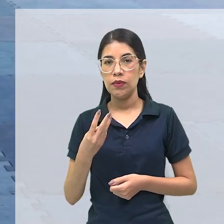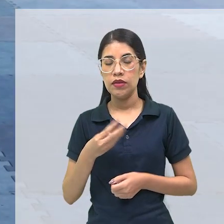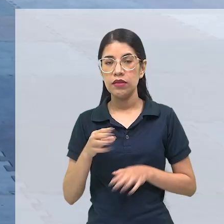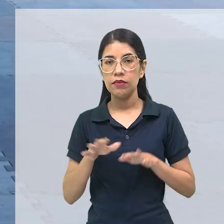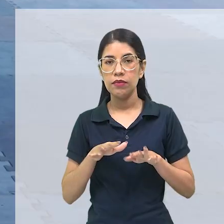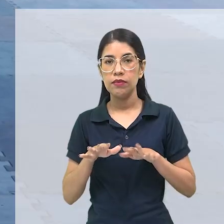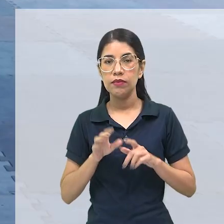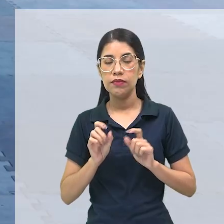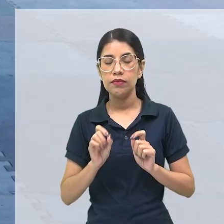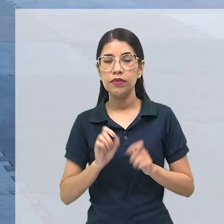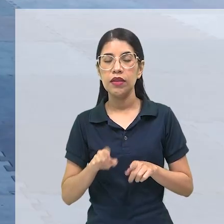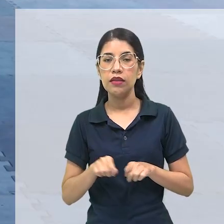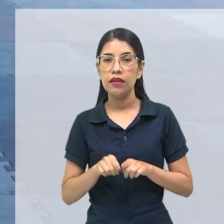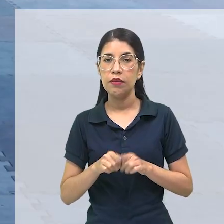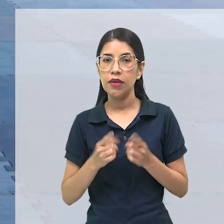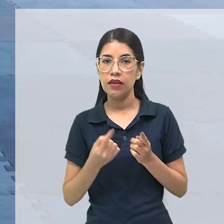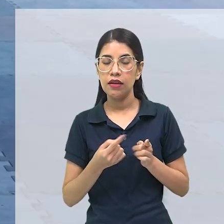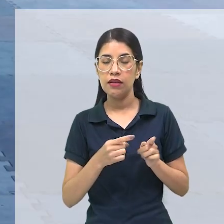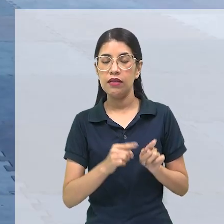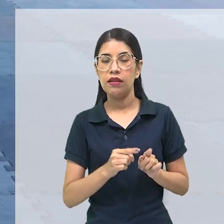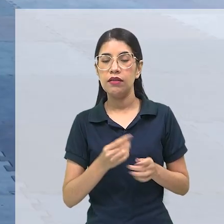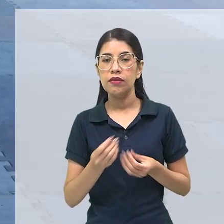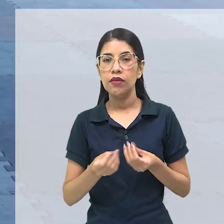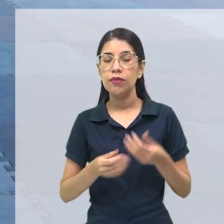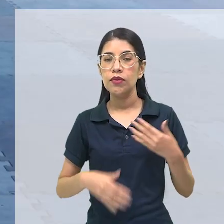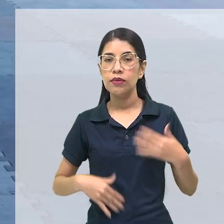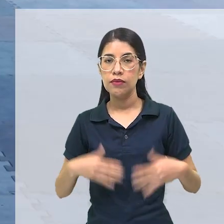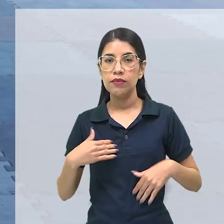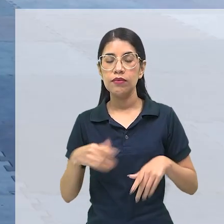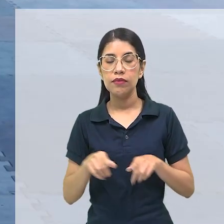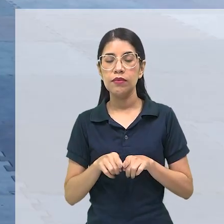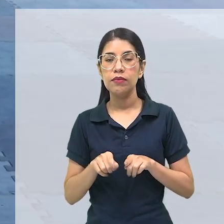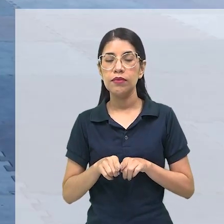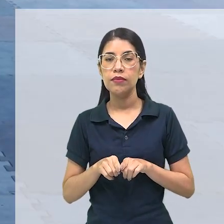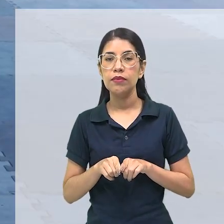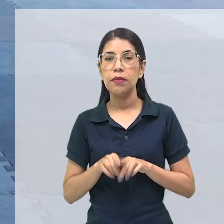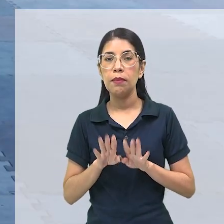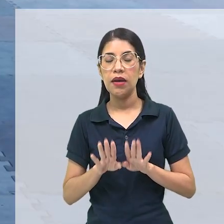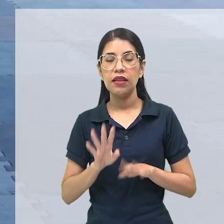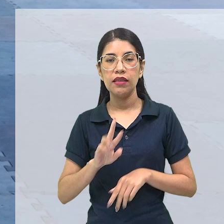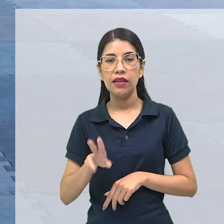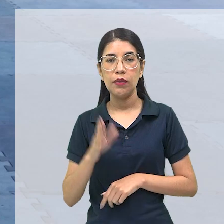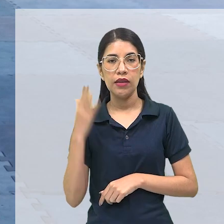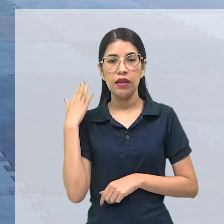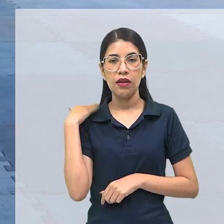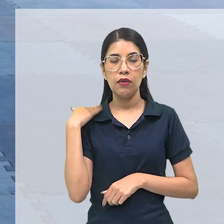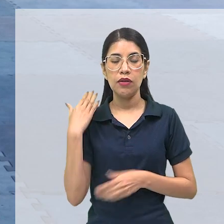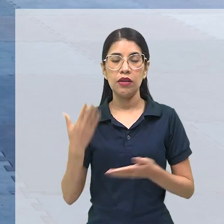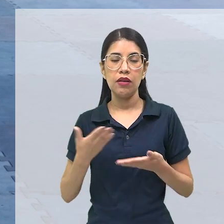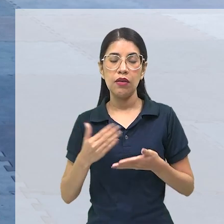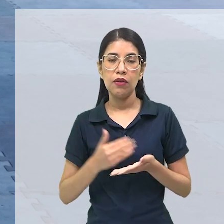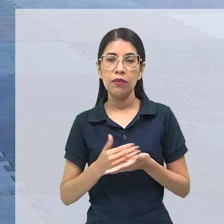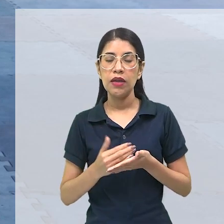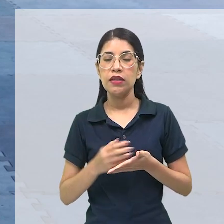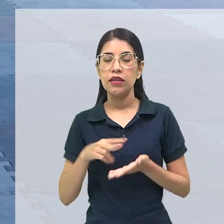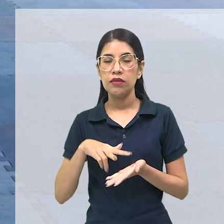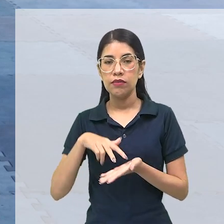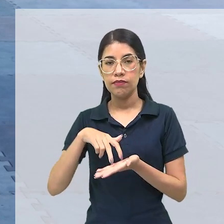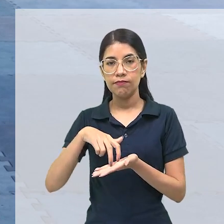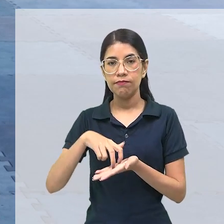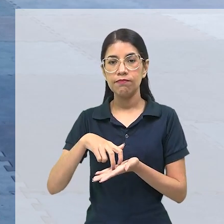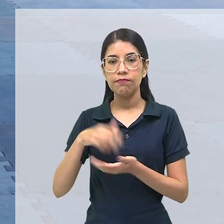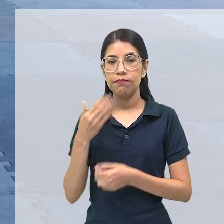exercício também vai ser atacando ele pela parte superior, só que eu já não vou mais pela costa. Eu vou começar aqui na posição